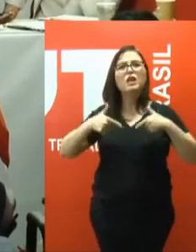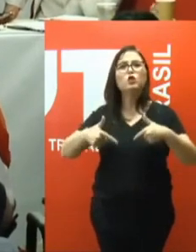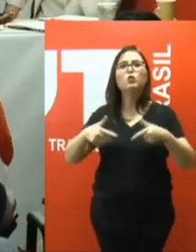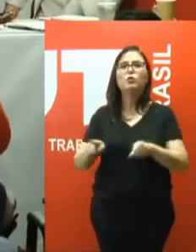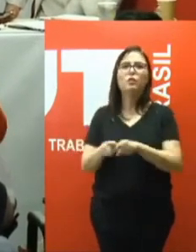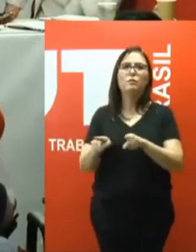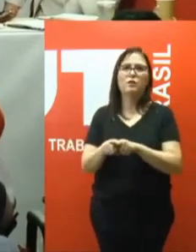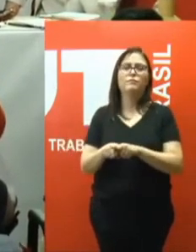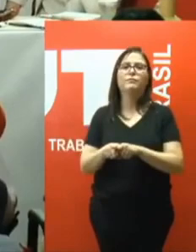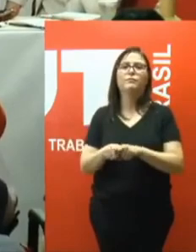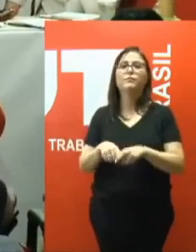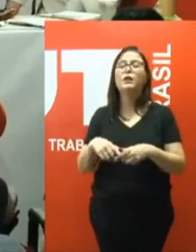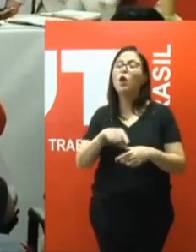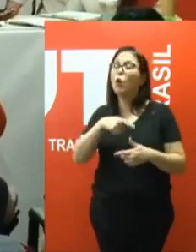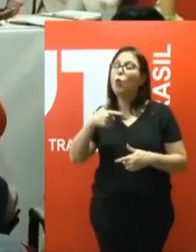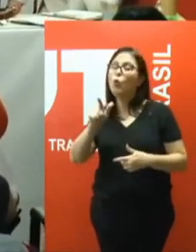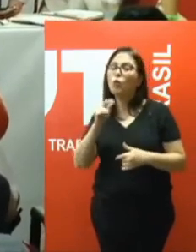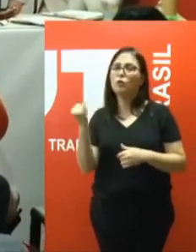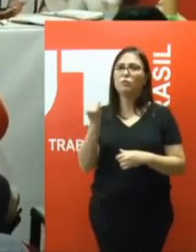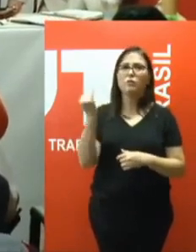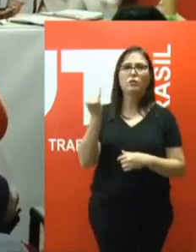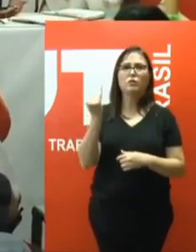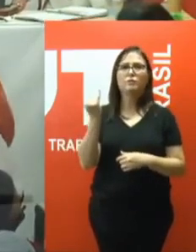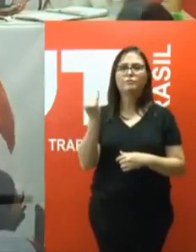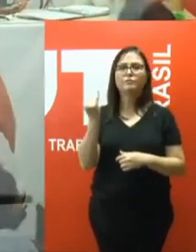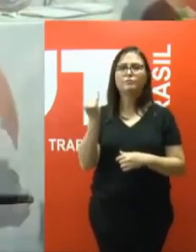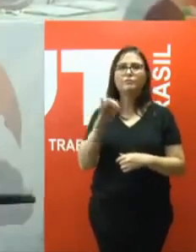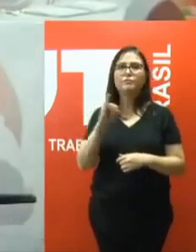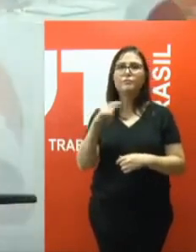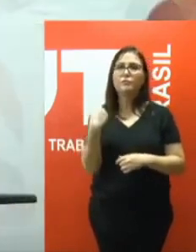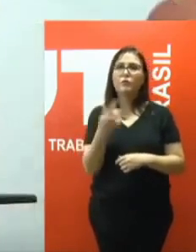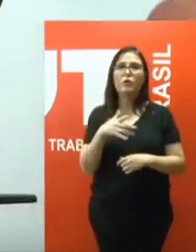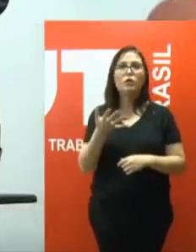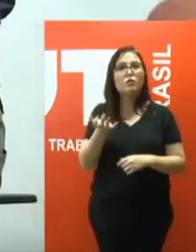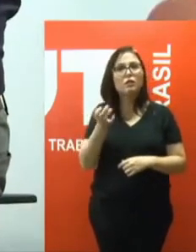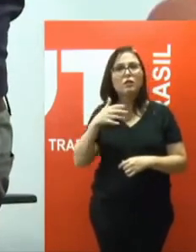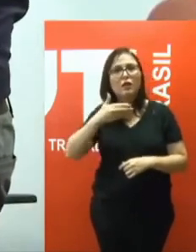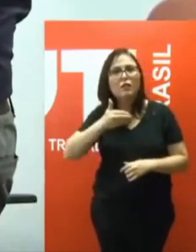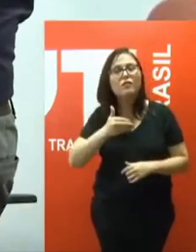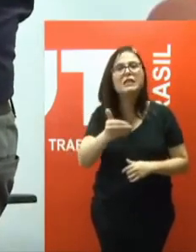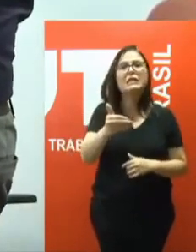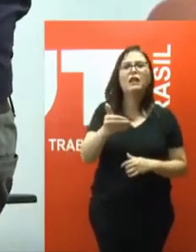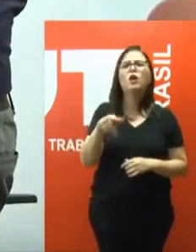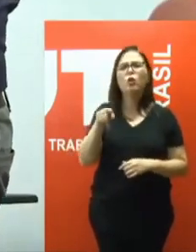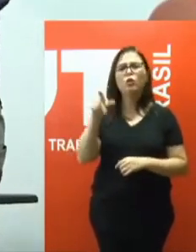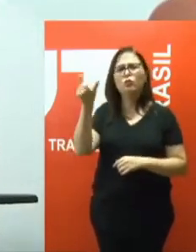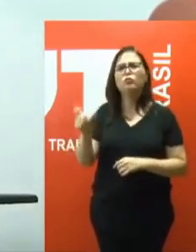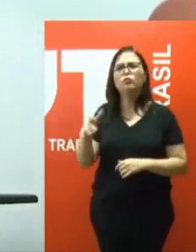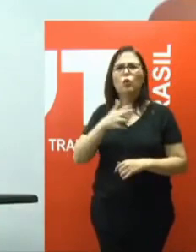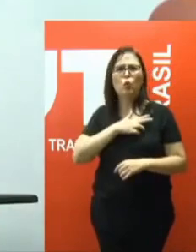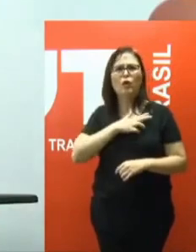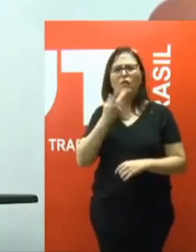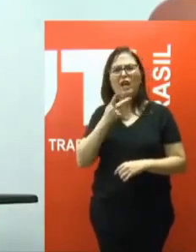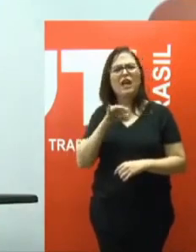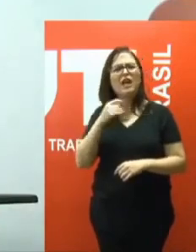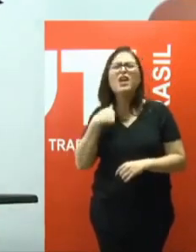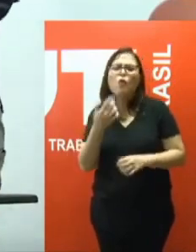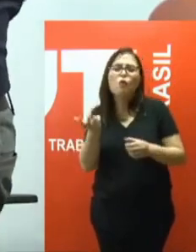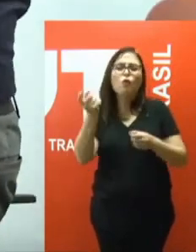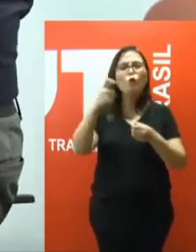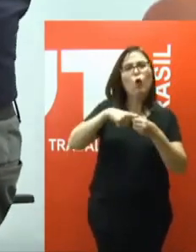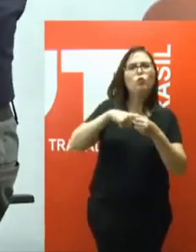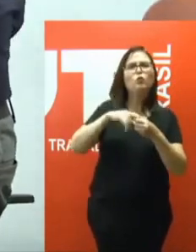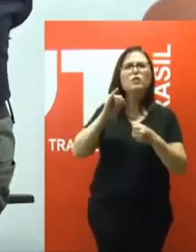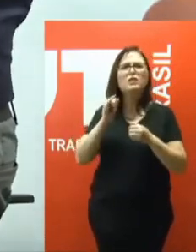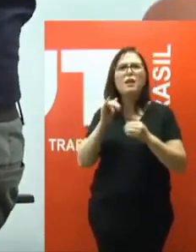que eu acho que vai ser decisivo. Porque se a gente quiser avançar, e o senhor tem falado isso em tudo quanto é lugar, só tem sentido eu voltar se for para fazer mais do que eu